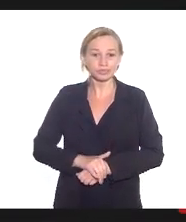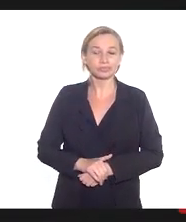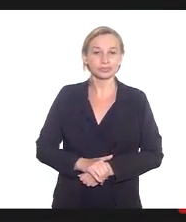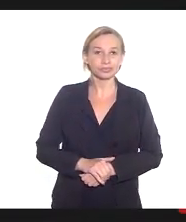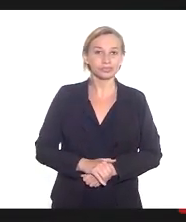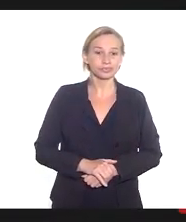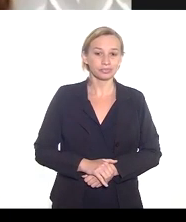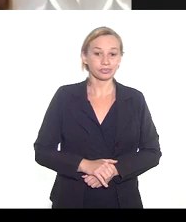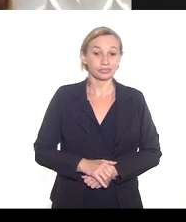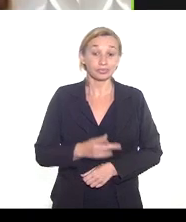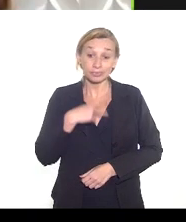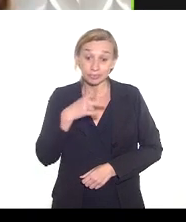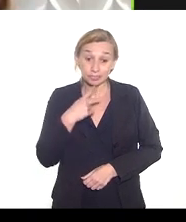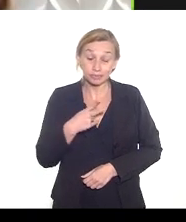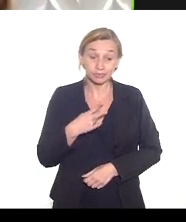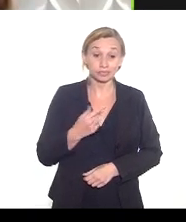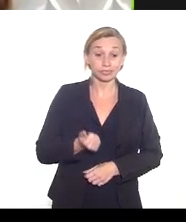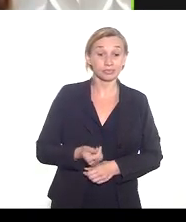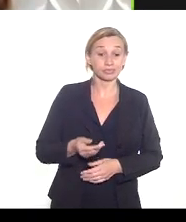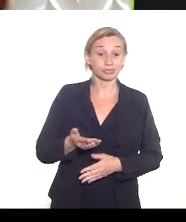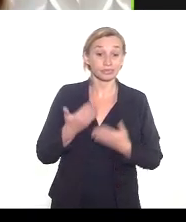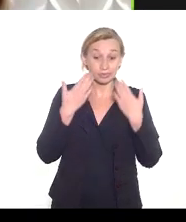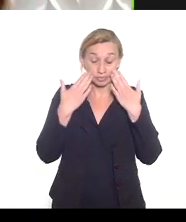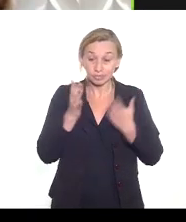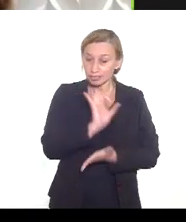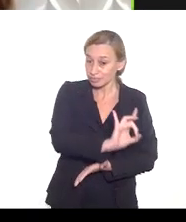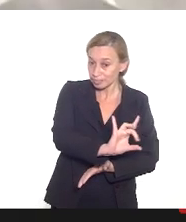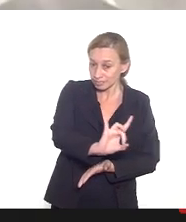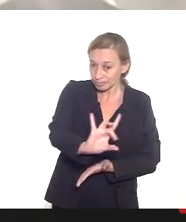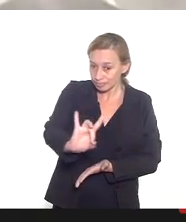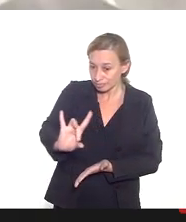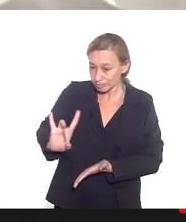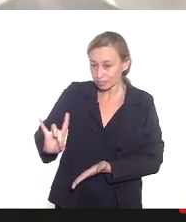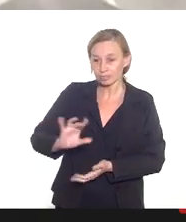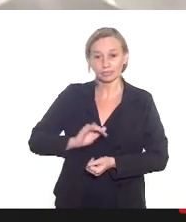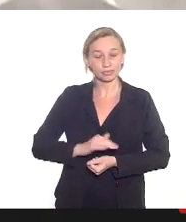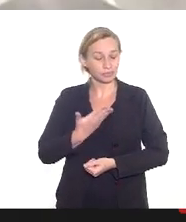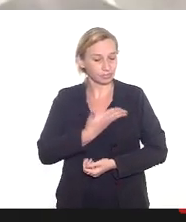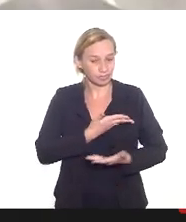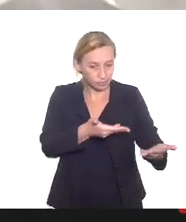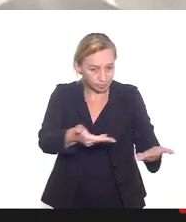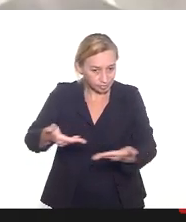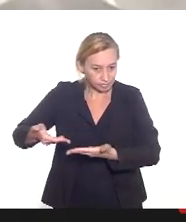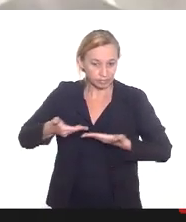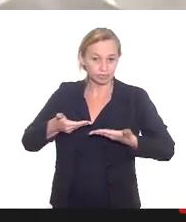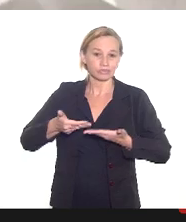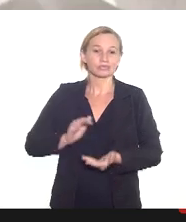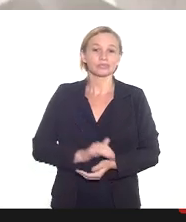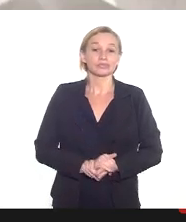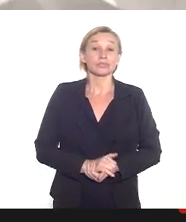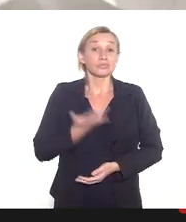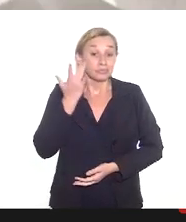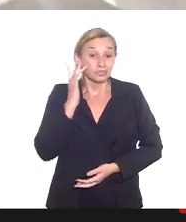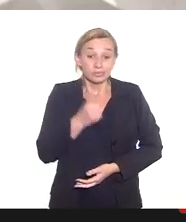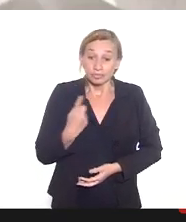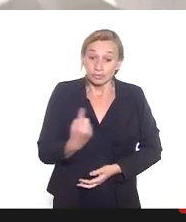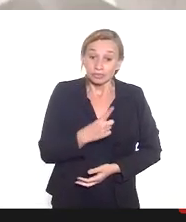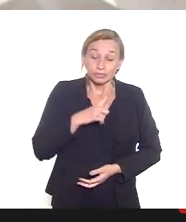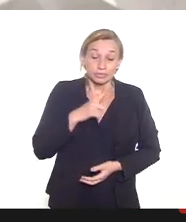todos aqui na fala e na apresentação de cada um dos nossos convidados acho que a gente